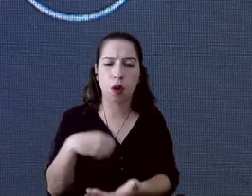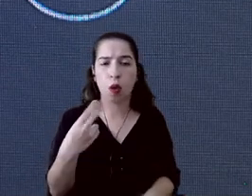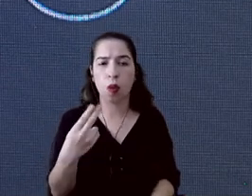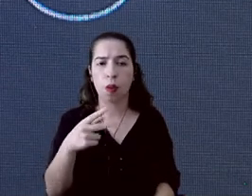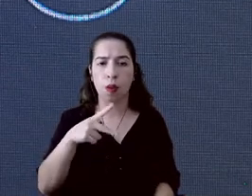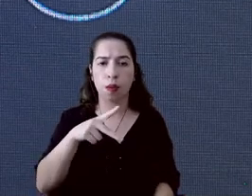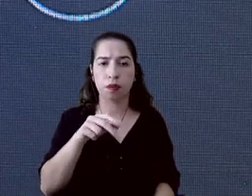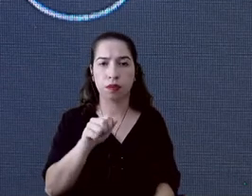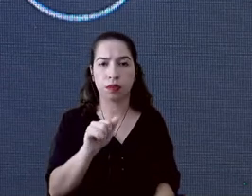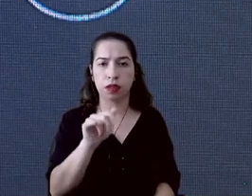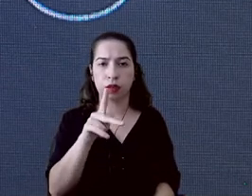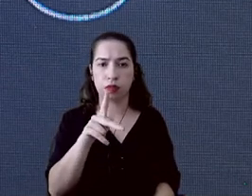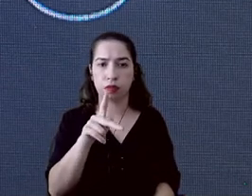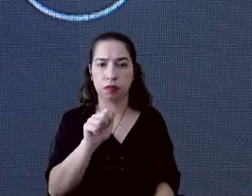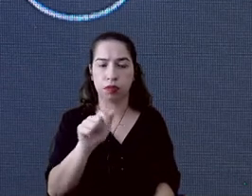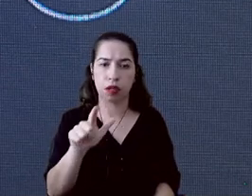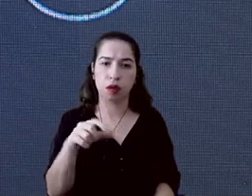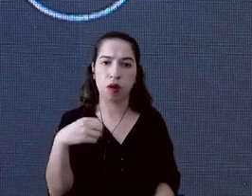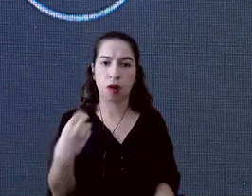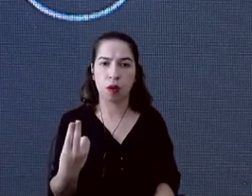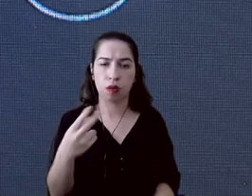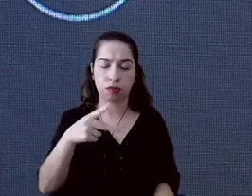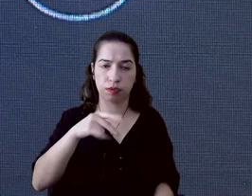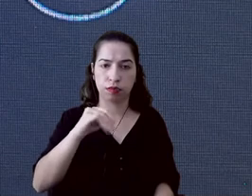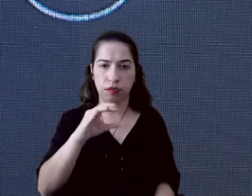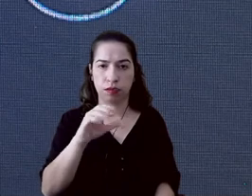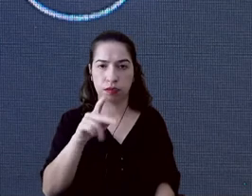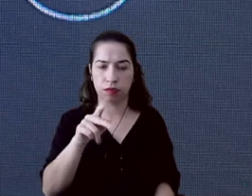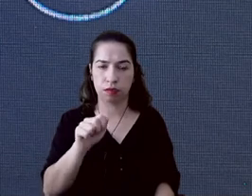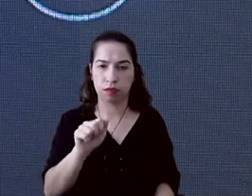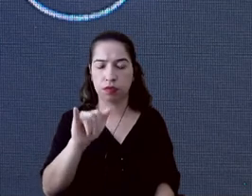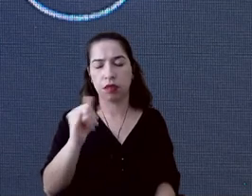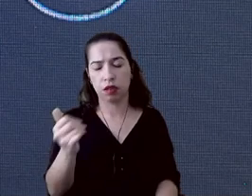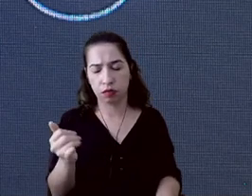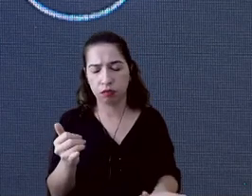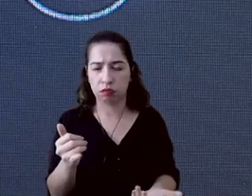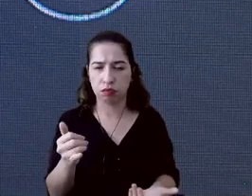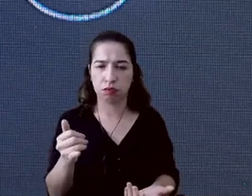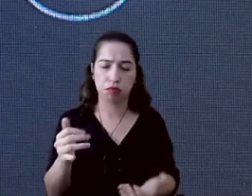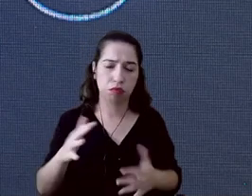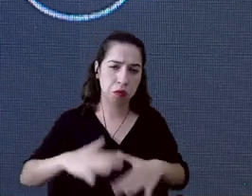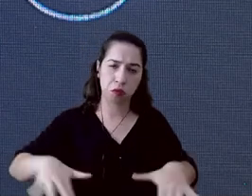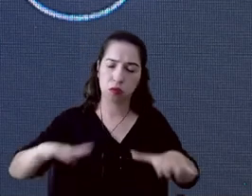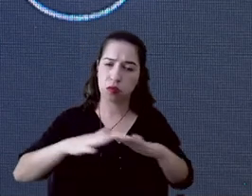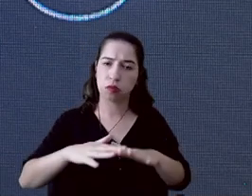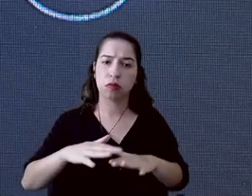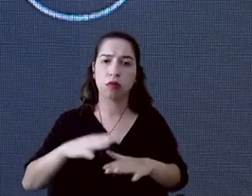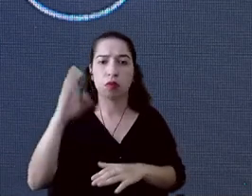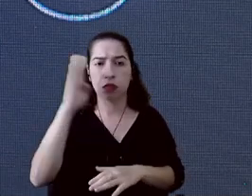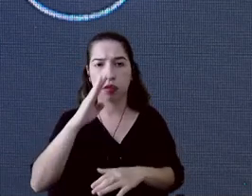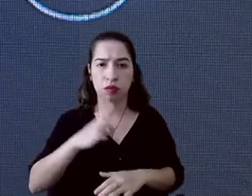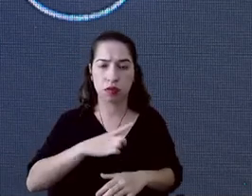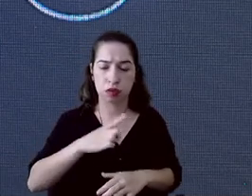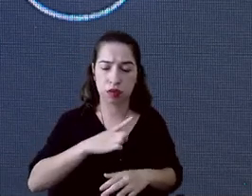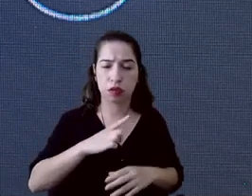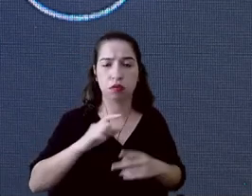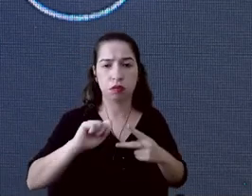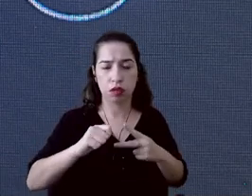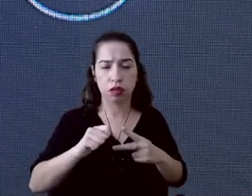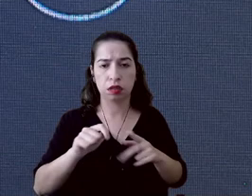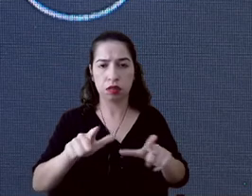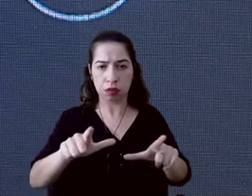picpay isso no Brasil na América Latina e assim que no Brasil tem pics boleto né no México lá tem óculos